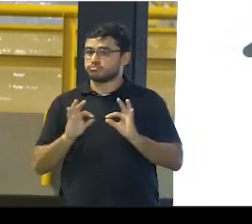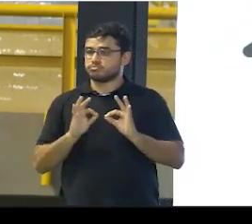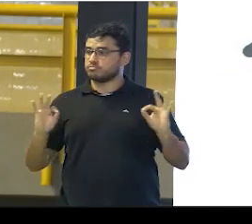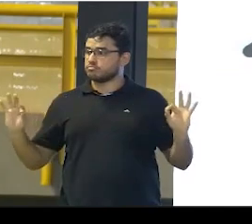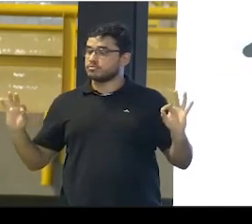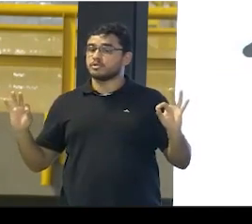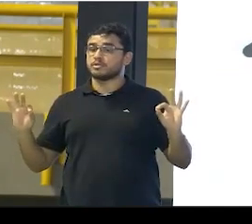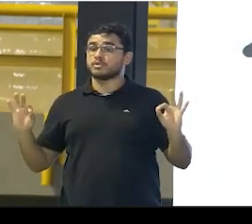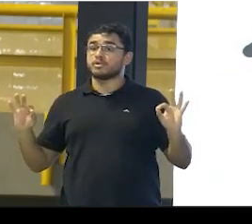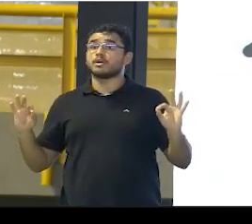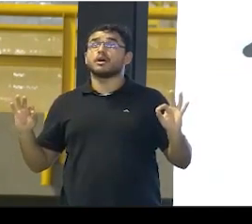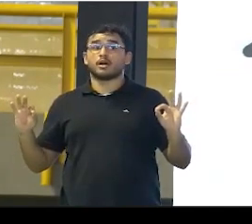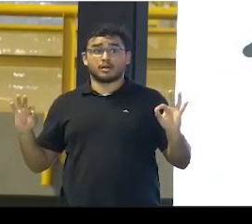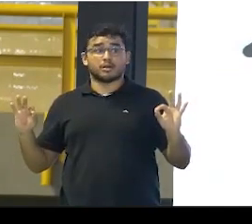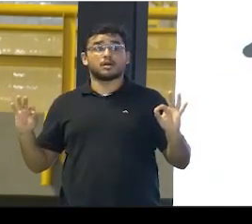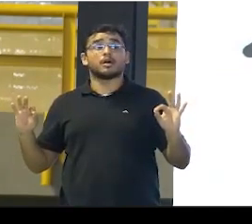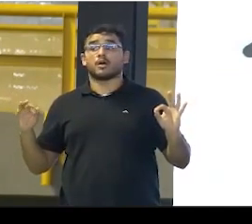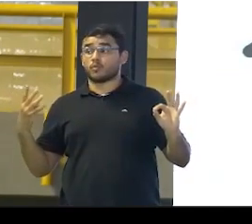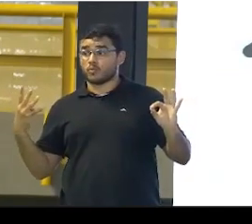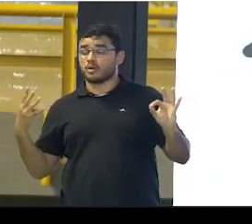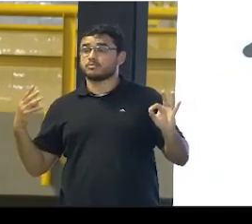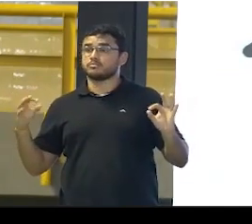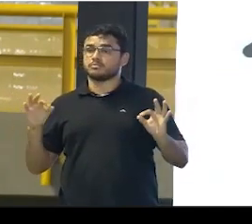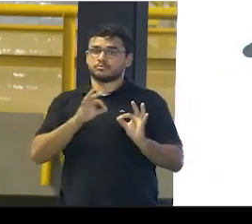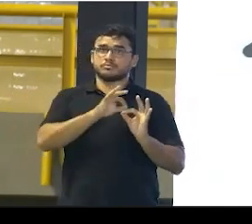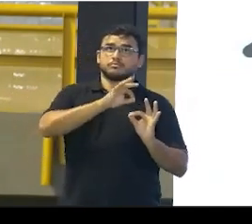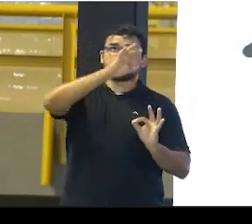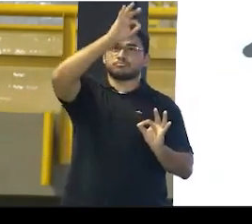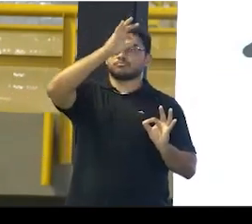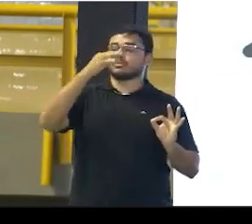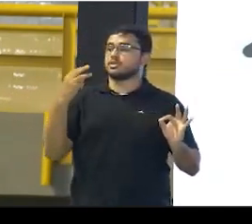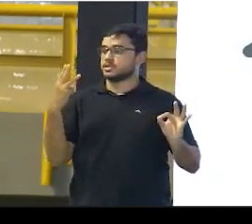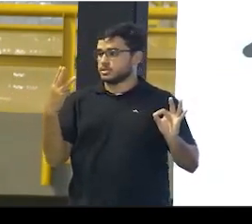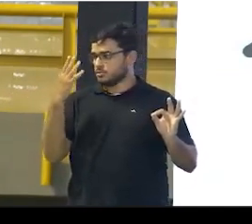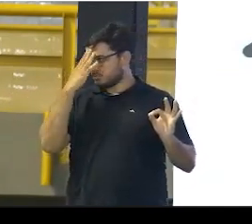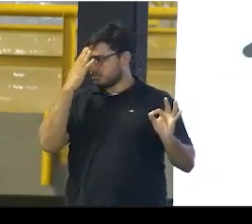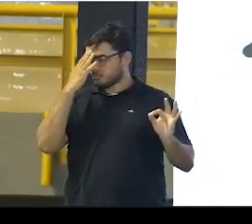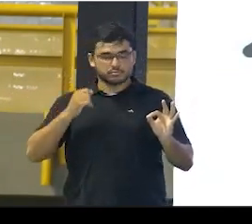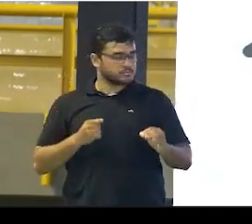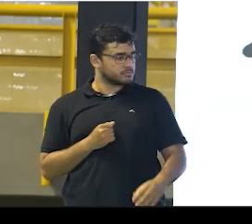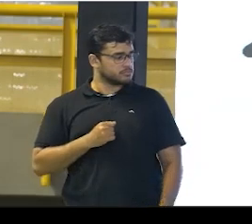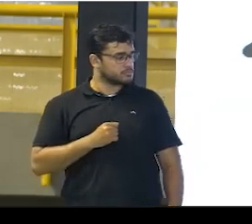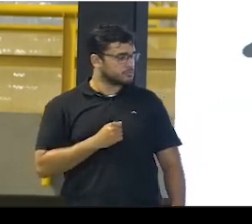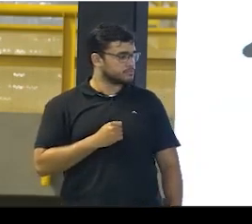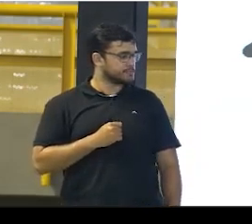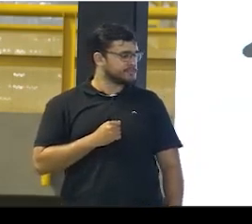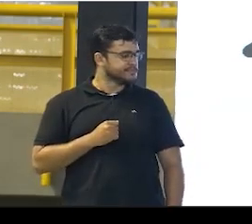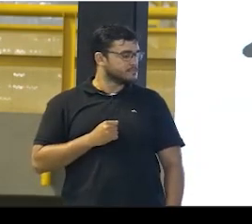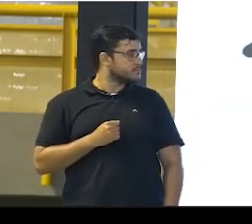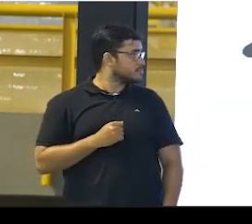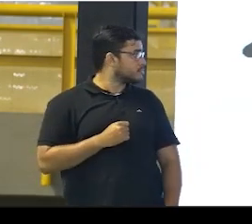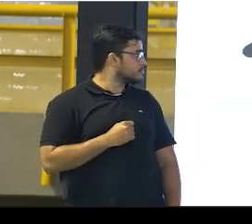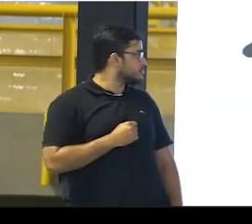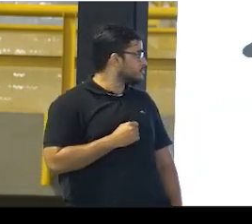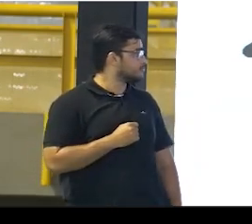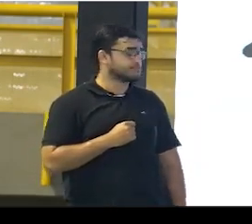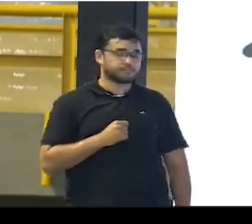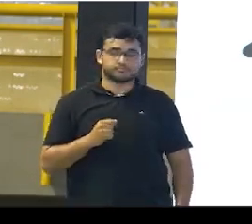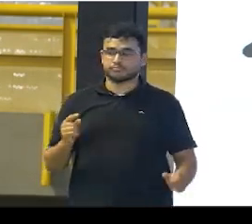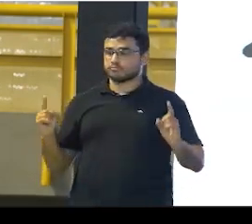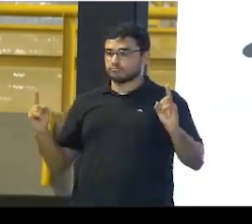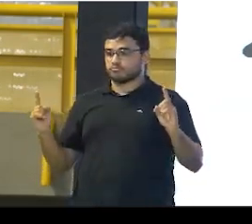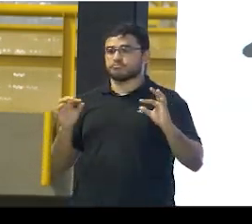valor errado. Então, a resposta que a gente vai encontrar como se fosse a largura é essa daqui, e